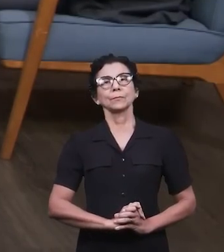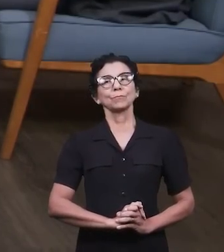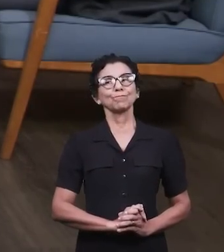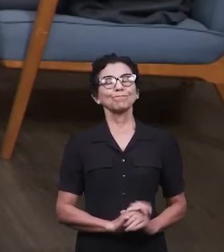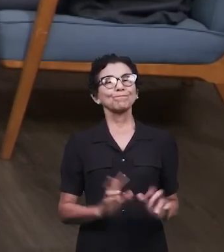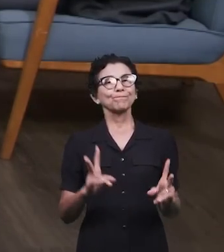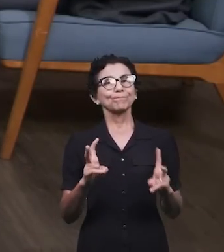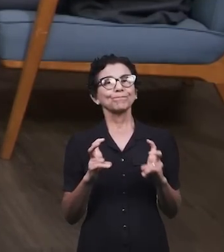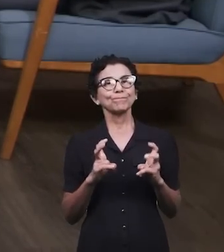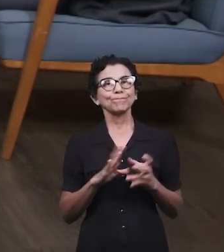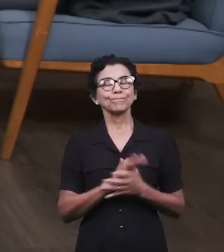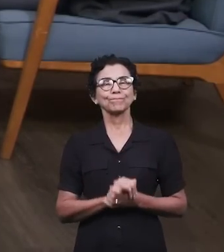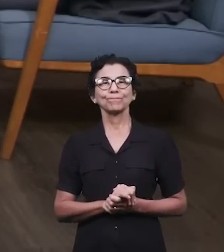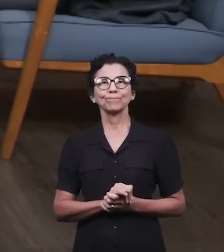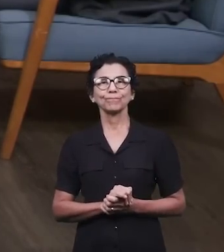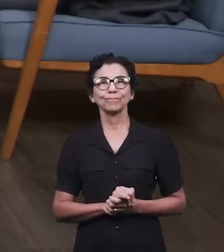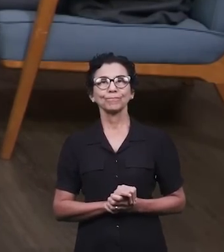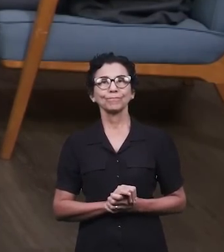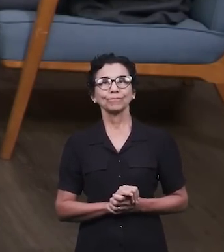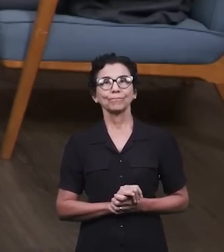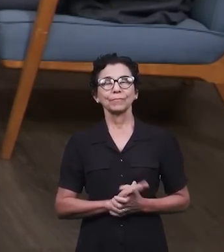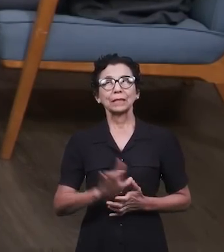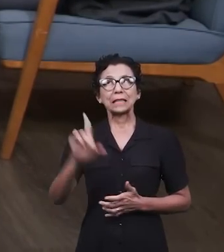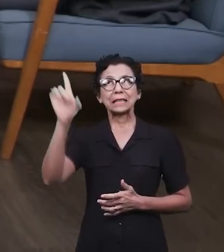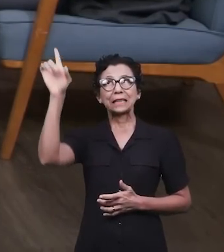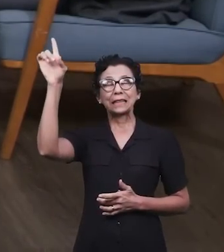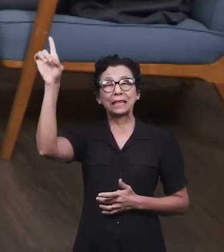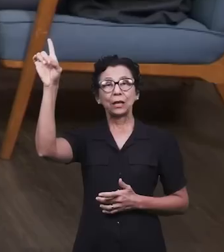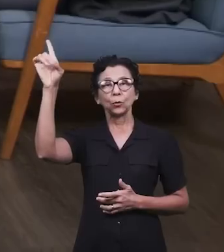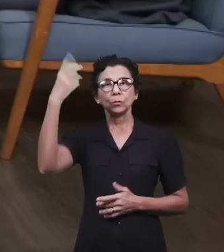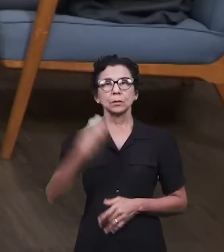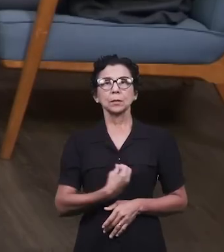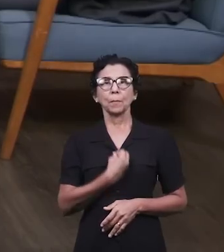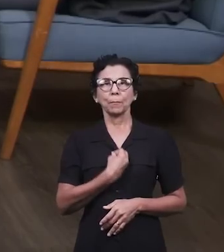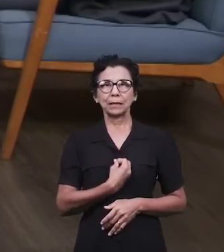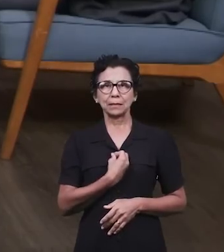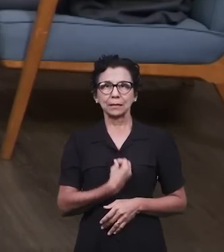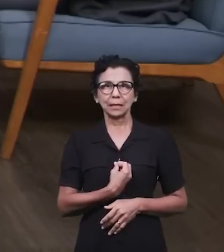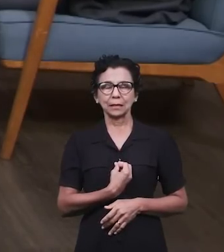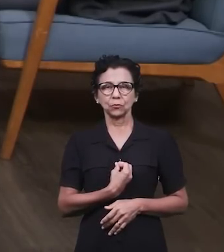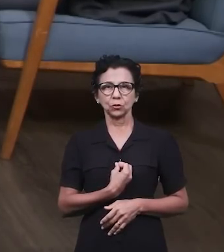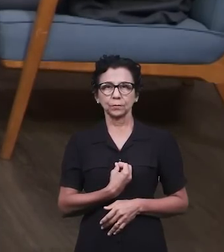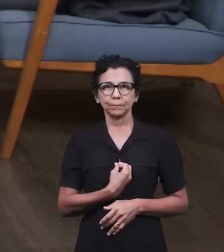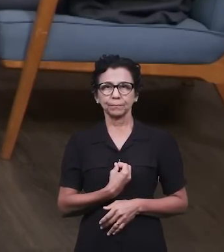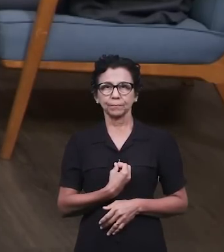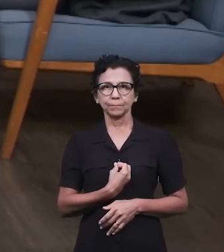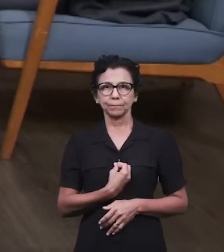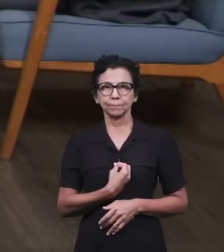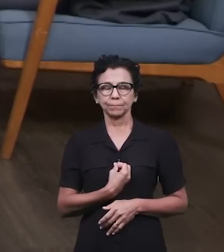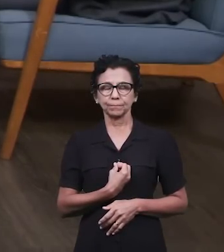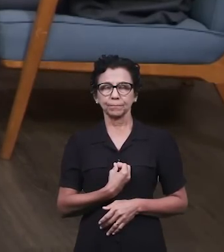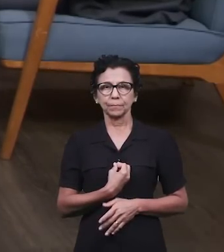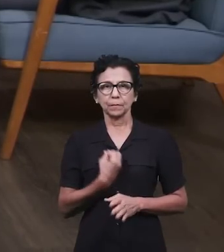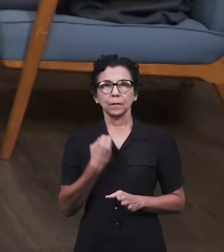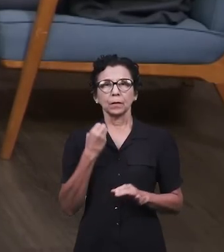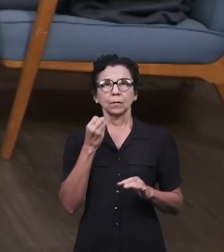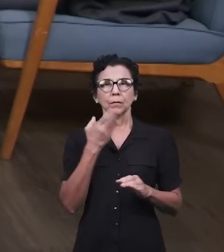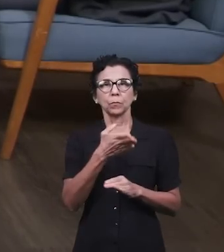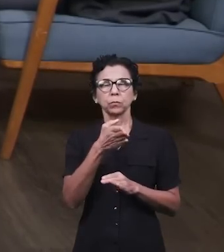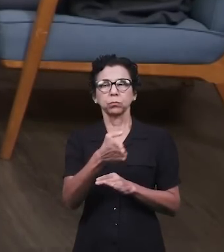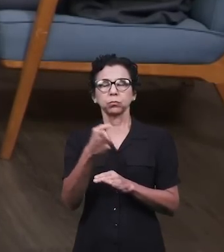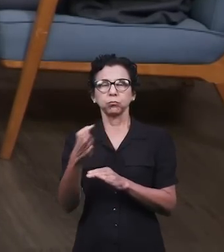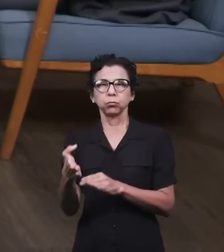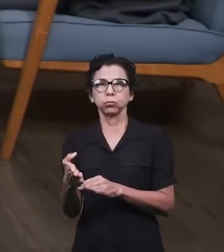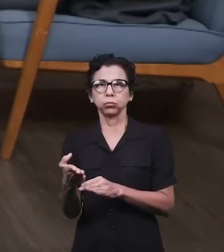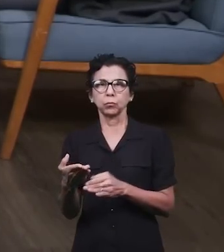da onipresença de Deus em todas as igrejas, em todos os tempos proféticos. Quando a gente